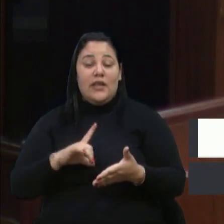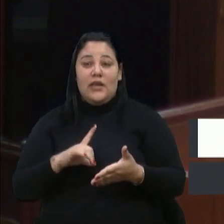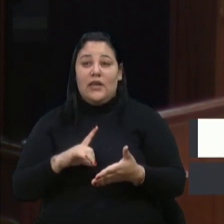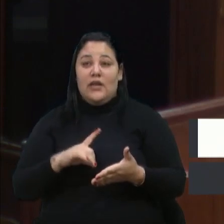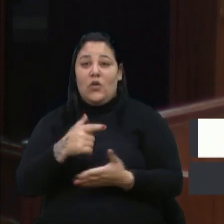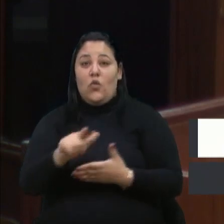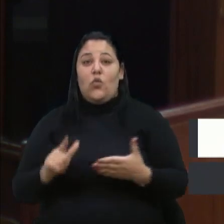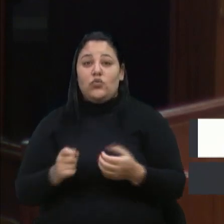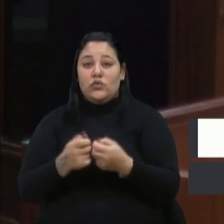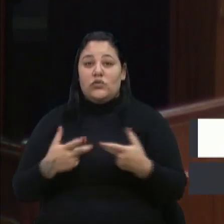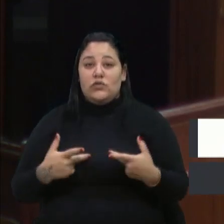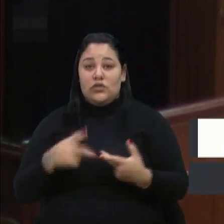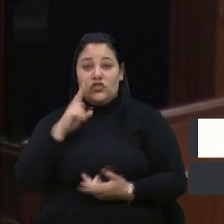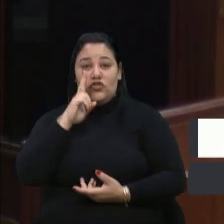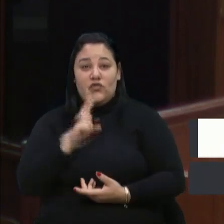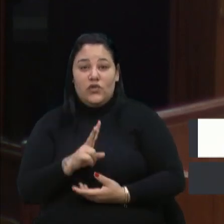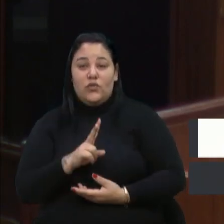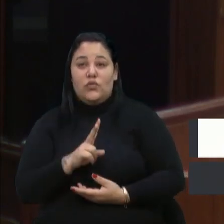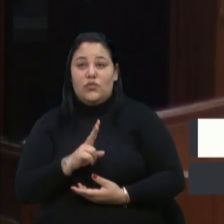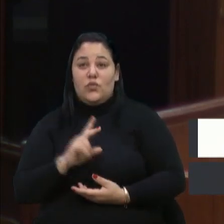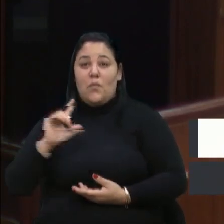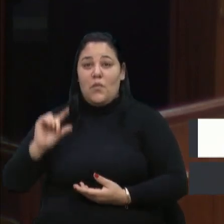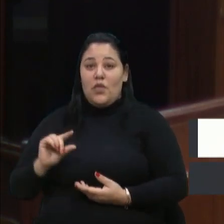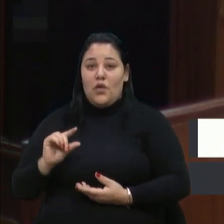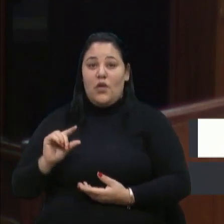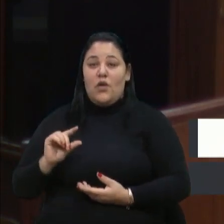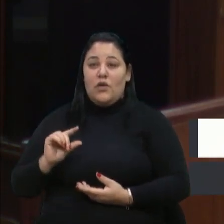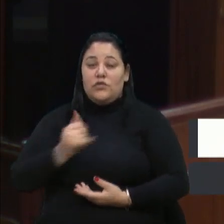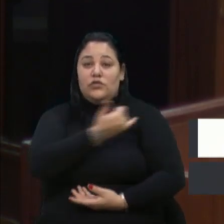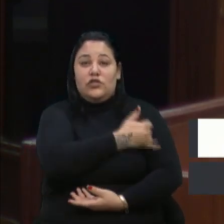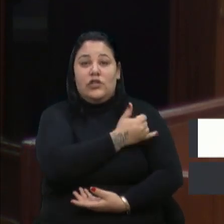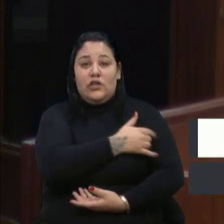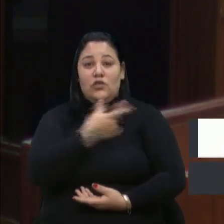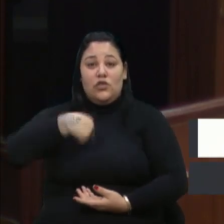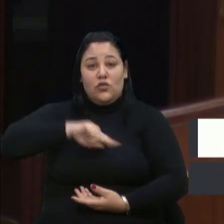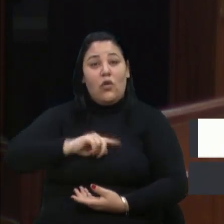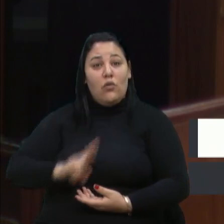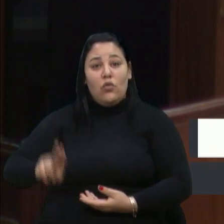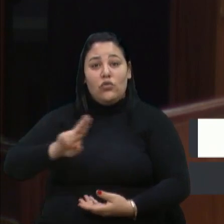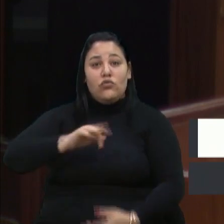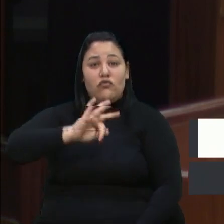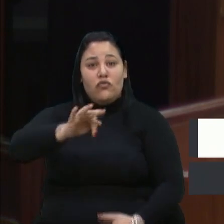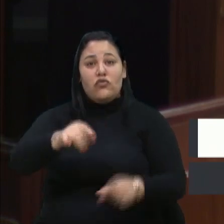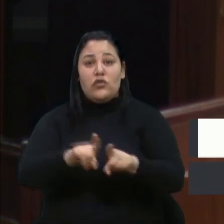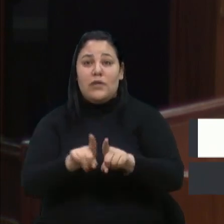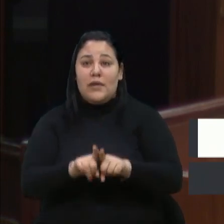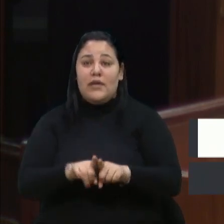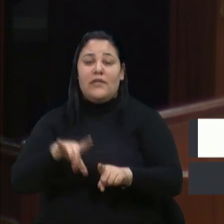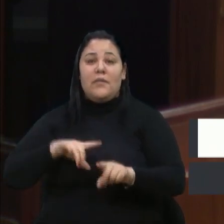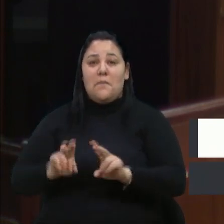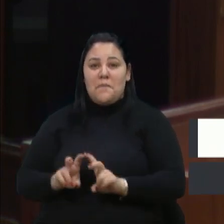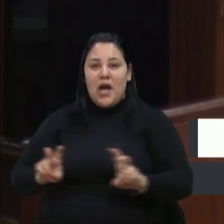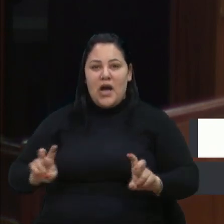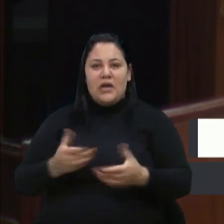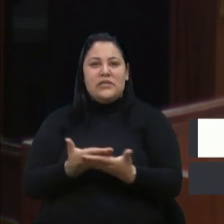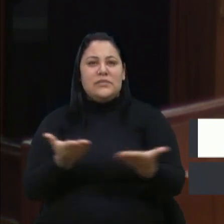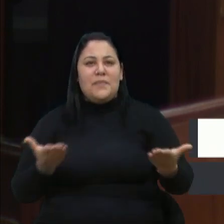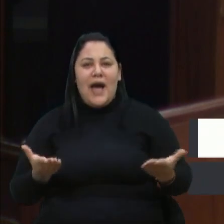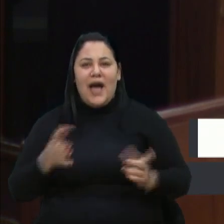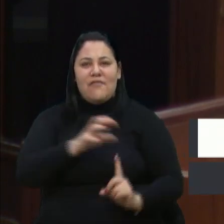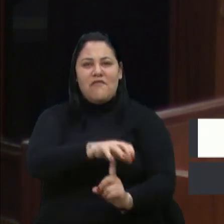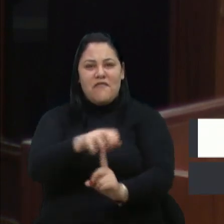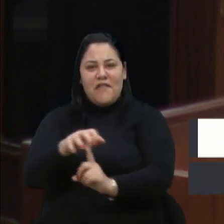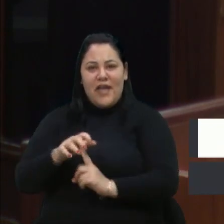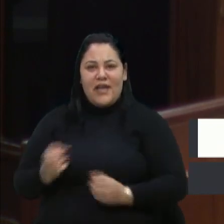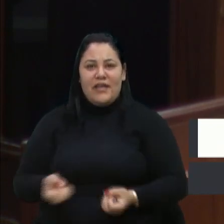naquele pequeno, menor ainda de Niterói do que o nosso, que nós vamos ocupar no futuro. Com as bancas, espaços de feiras e